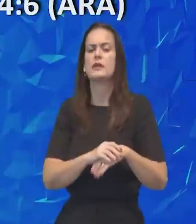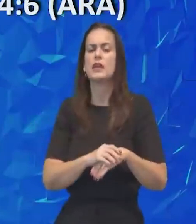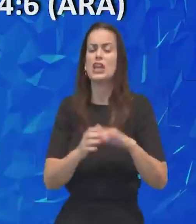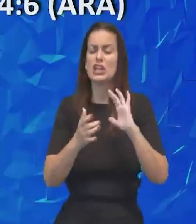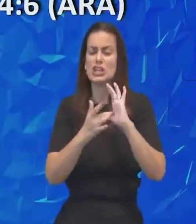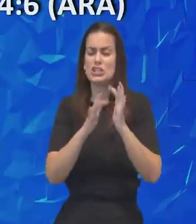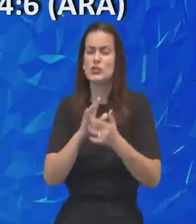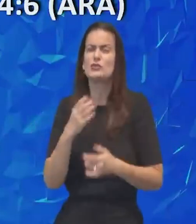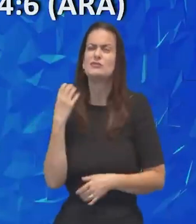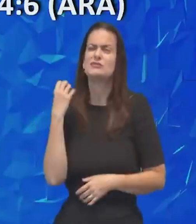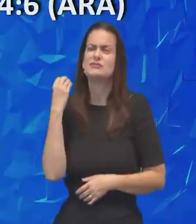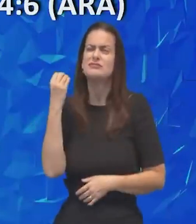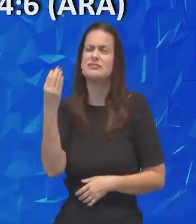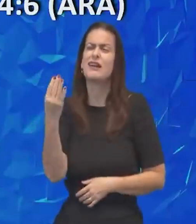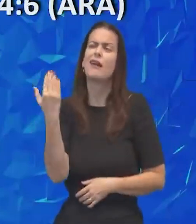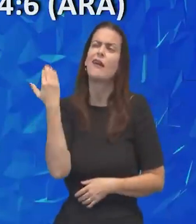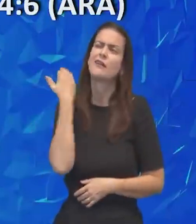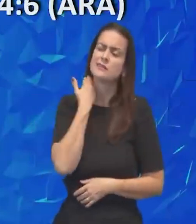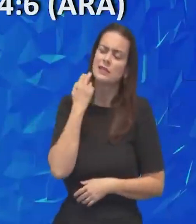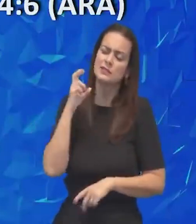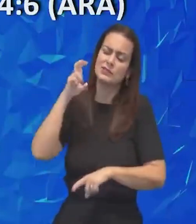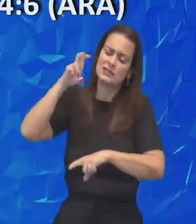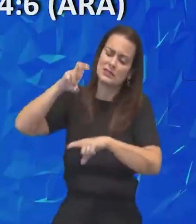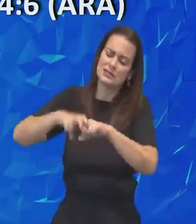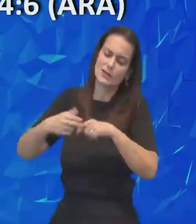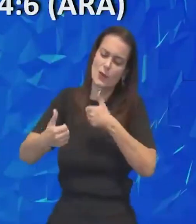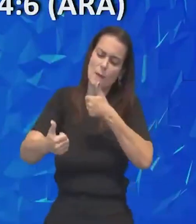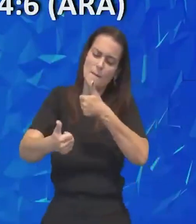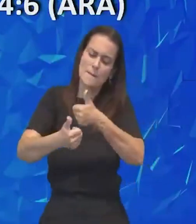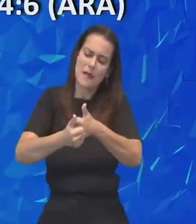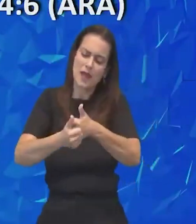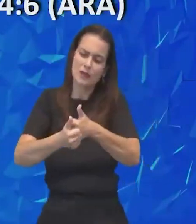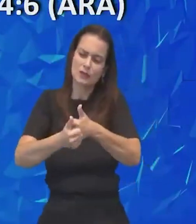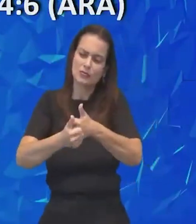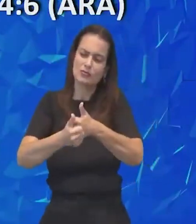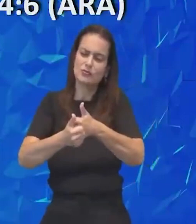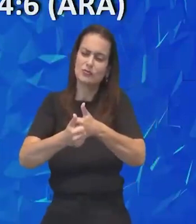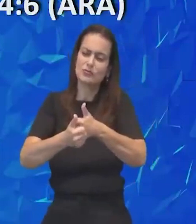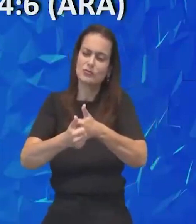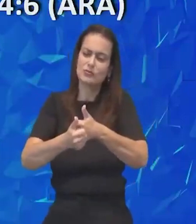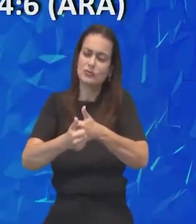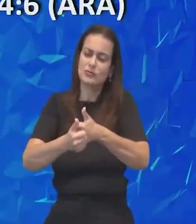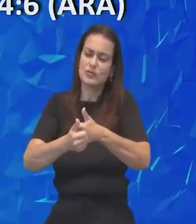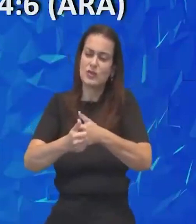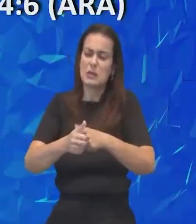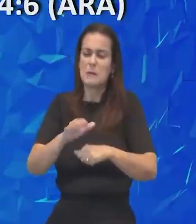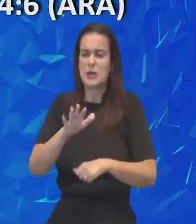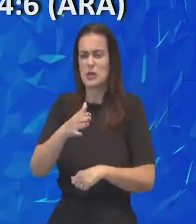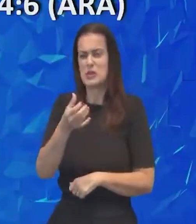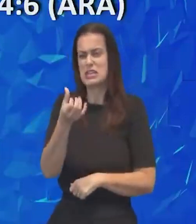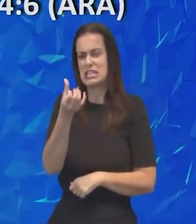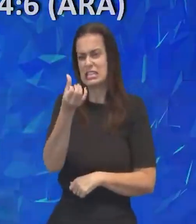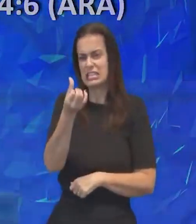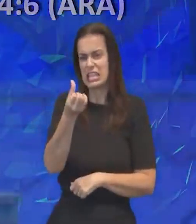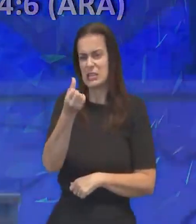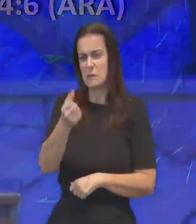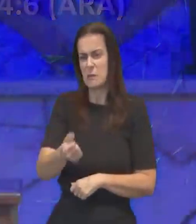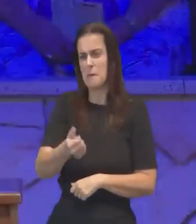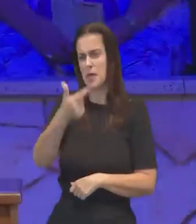viagem, sentou-se assim junto do poço, e era cerca da hora sexta, por volta do